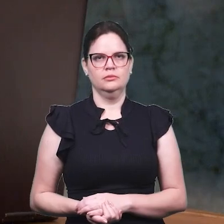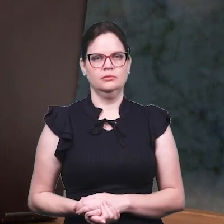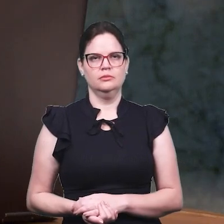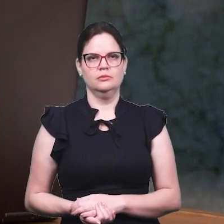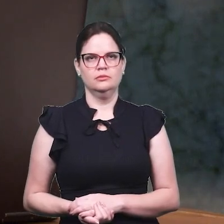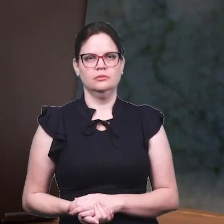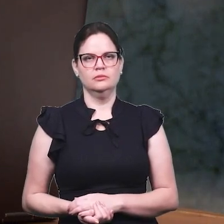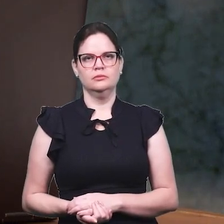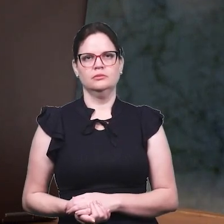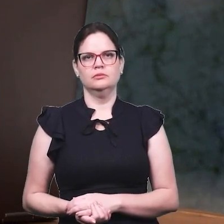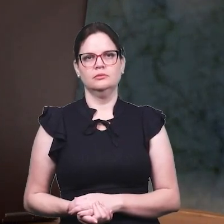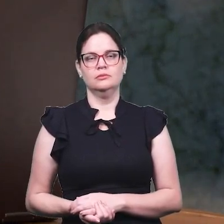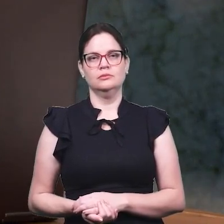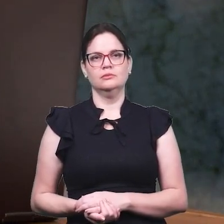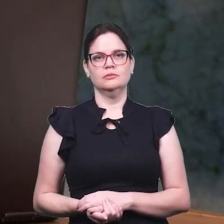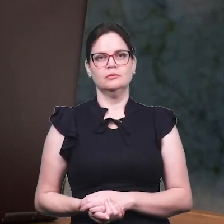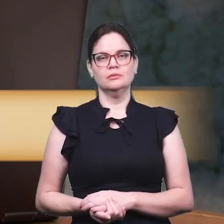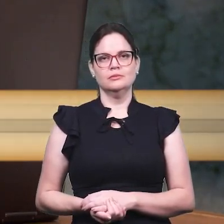Em seguida,